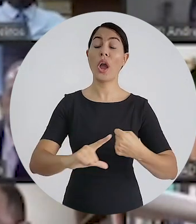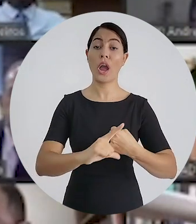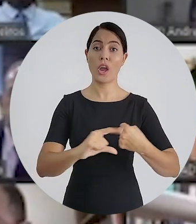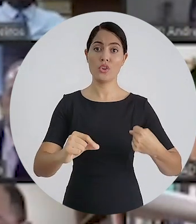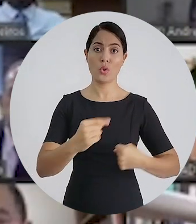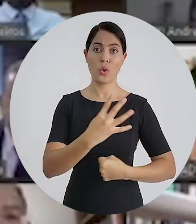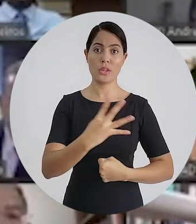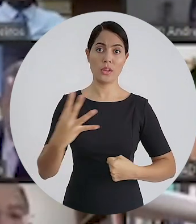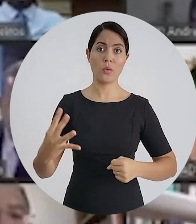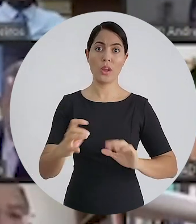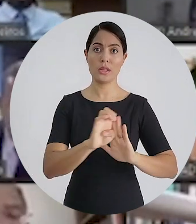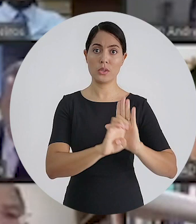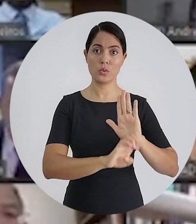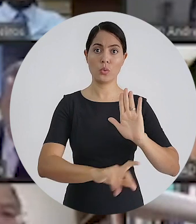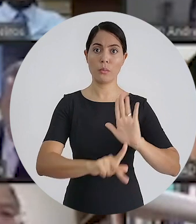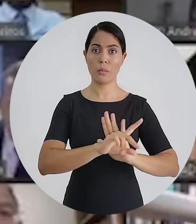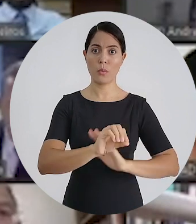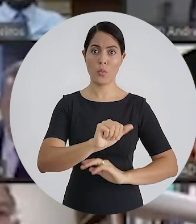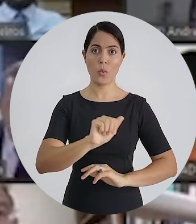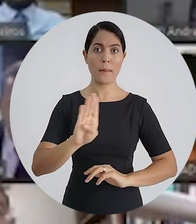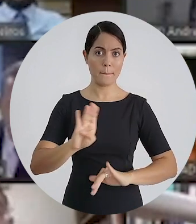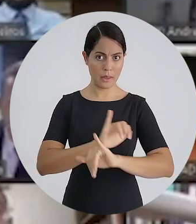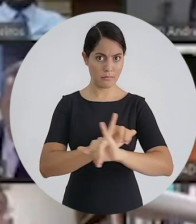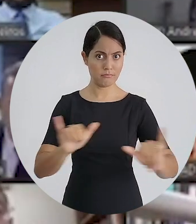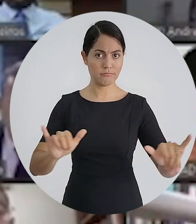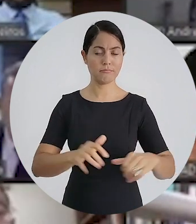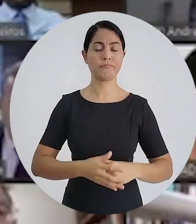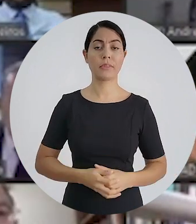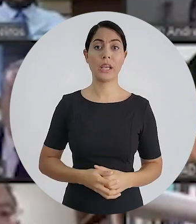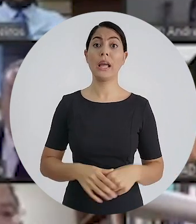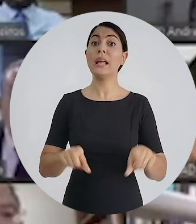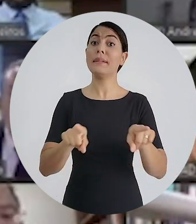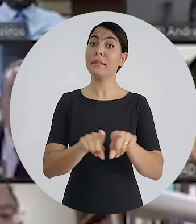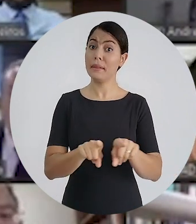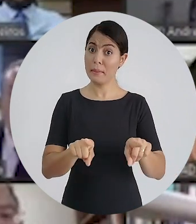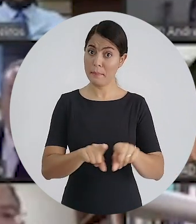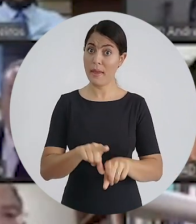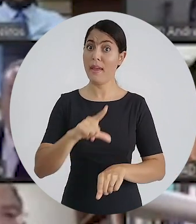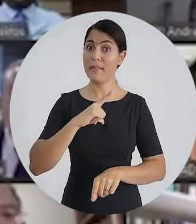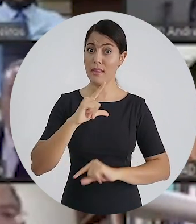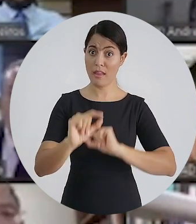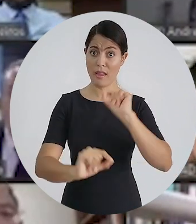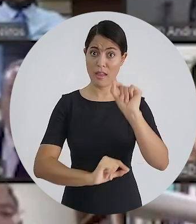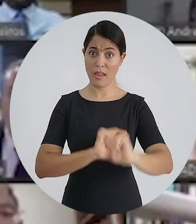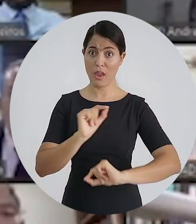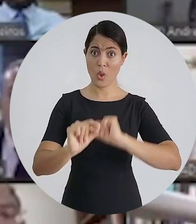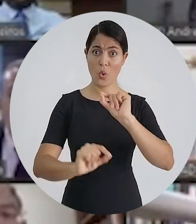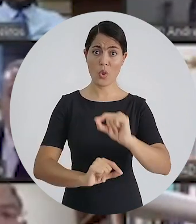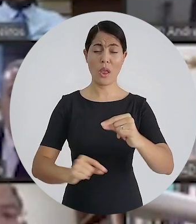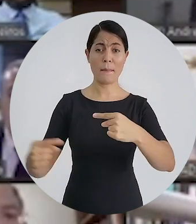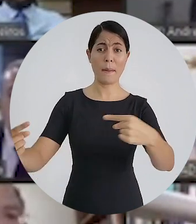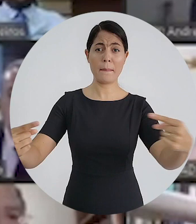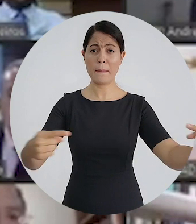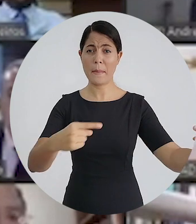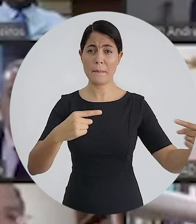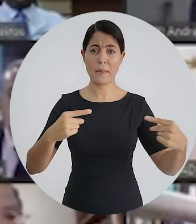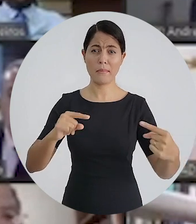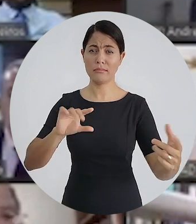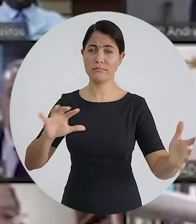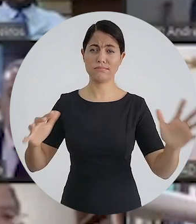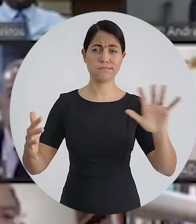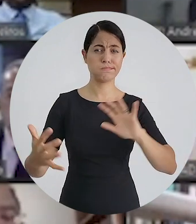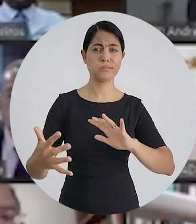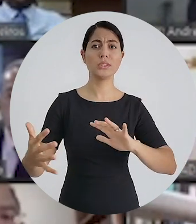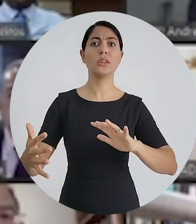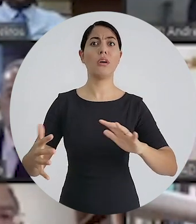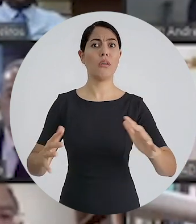artigo 44, inciso 1 do Estatuto da OAB. A questão de fundo, por seu lado, reveste de inequívoca repercussão política